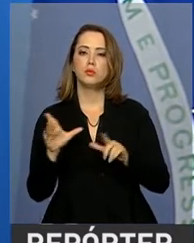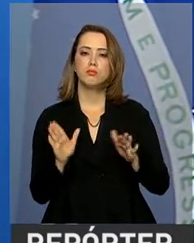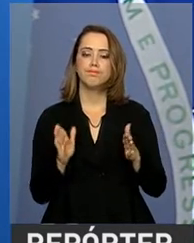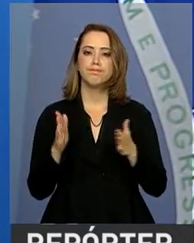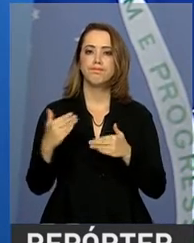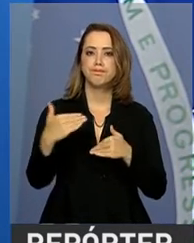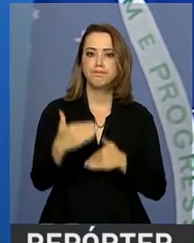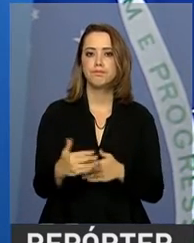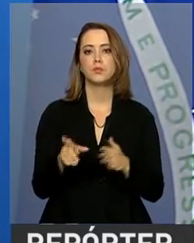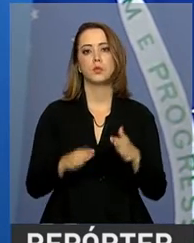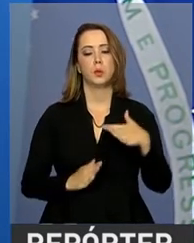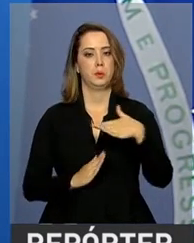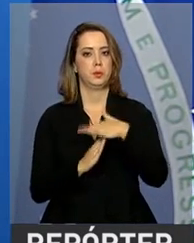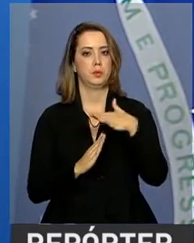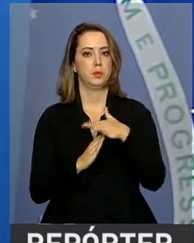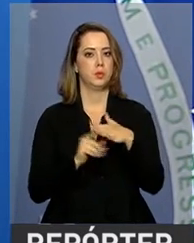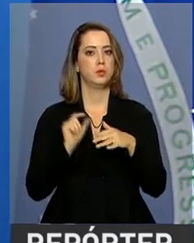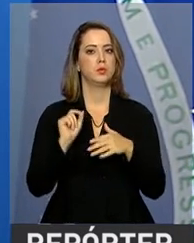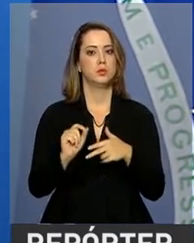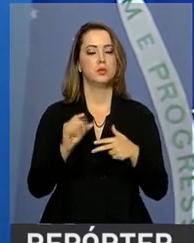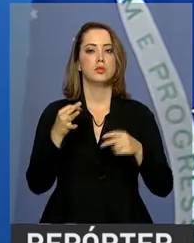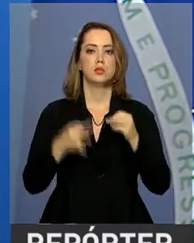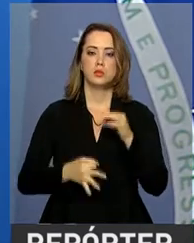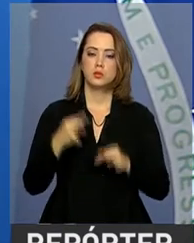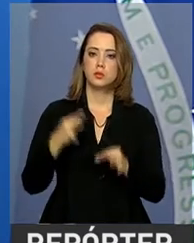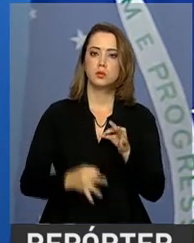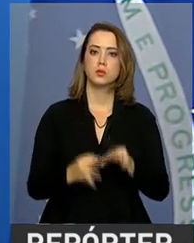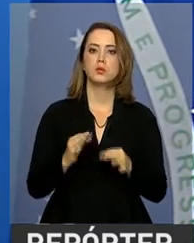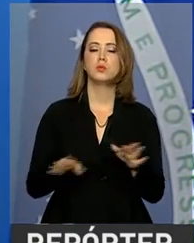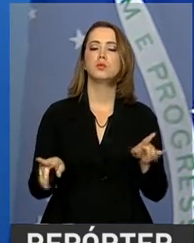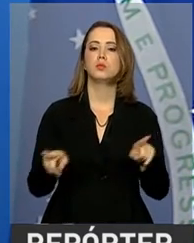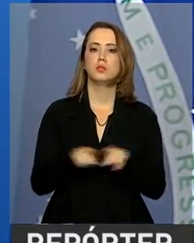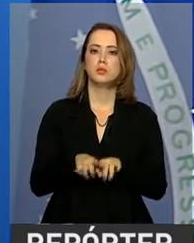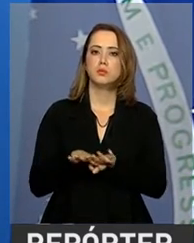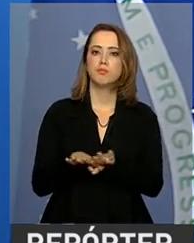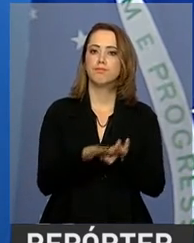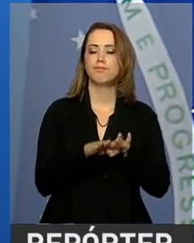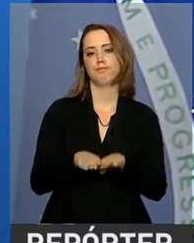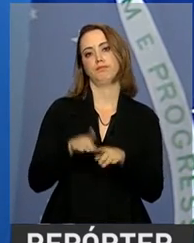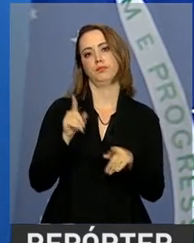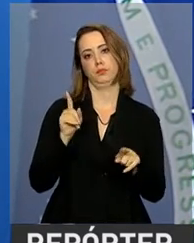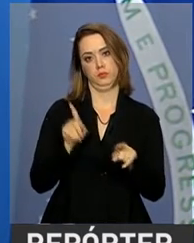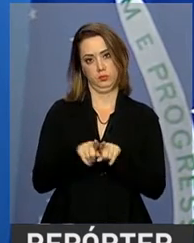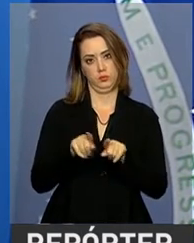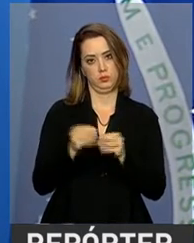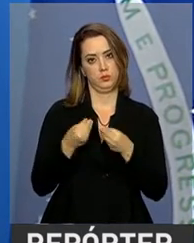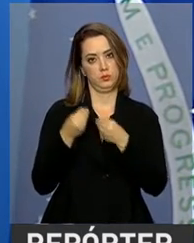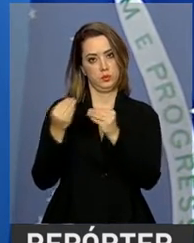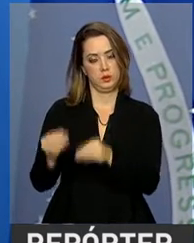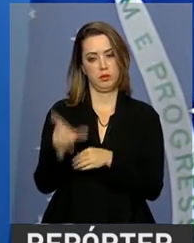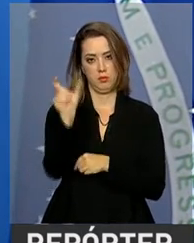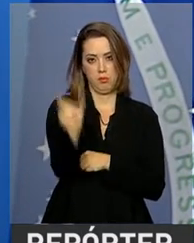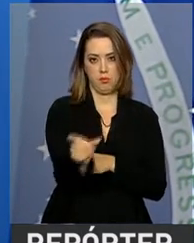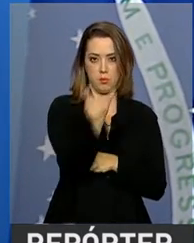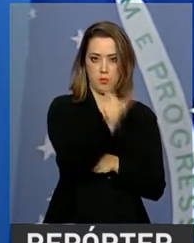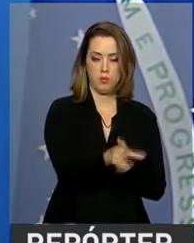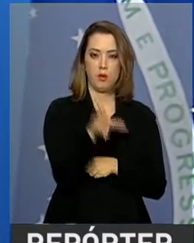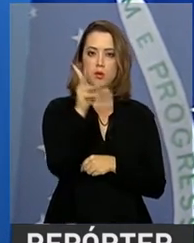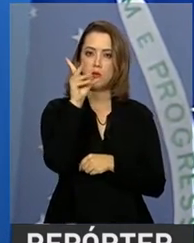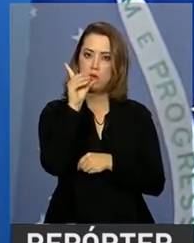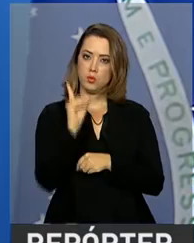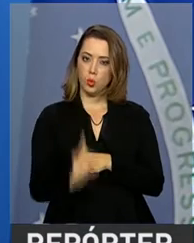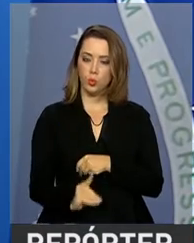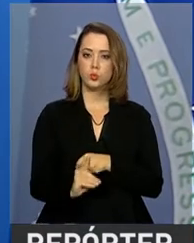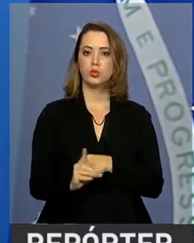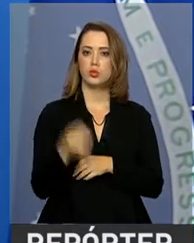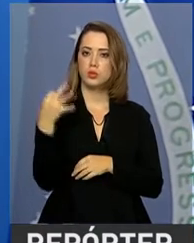atuação jurisdicional dos tribunais e, ao mesmo tempo, assegurar aos cidadãos a plenitude do exercício dos